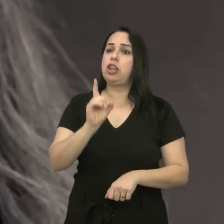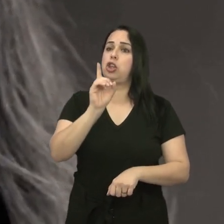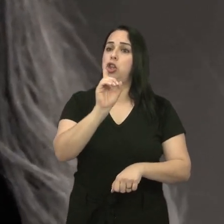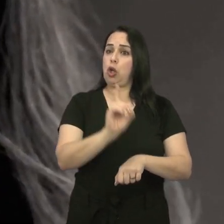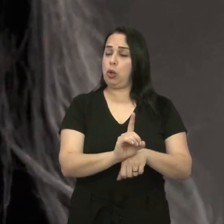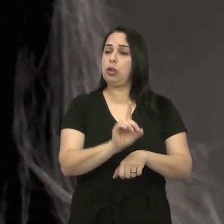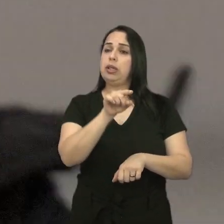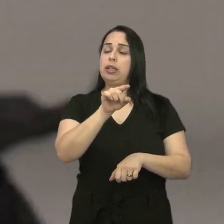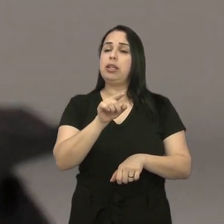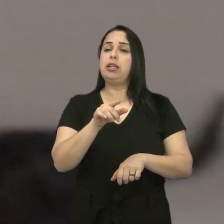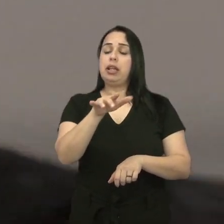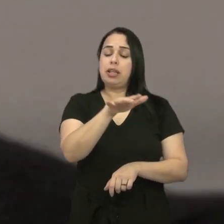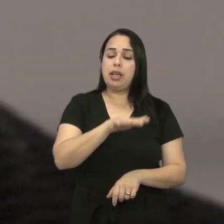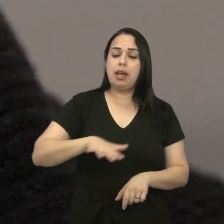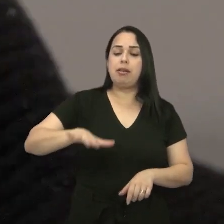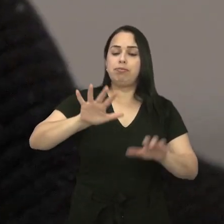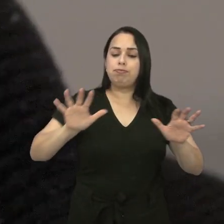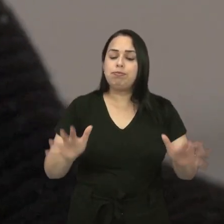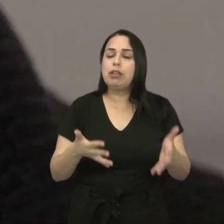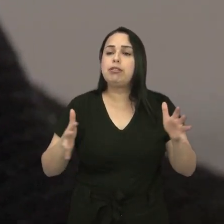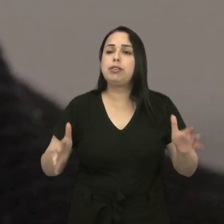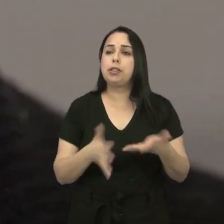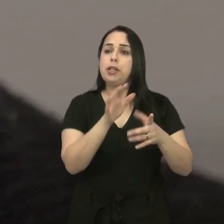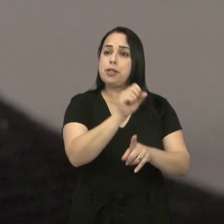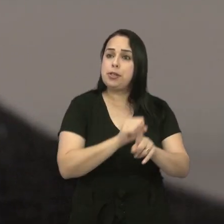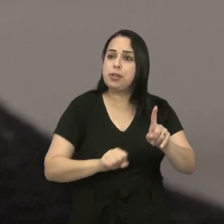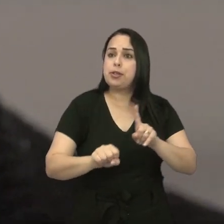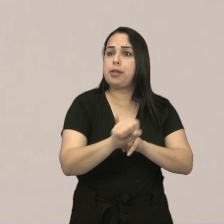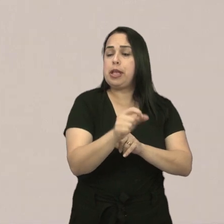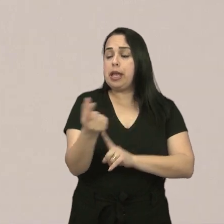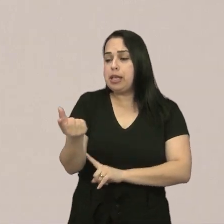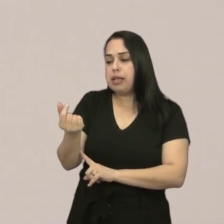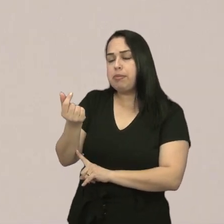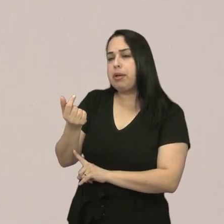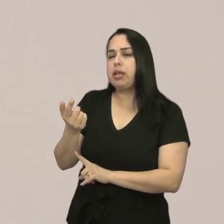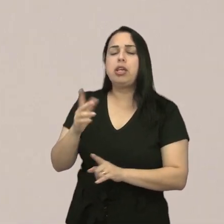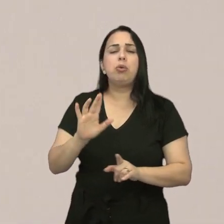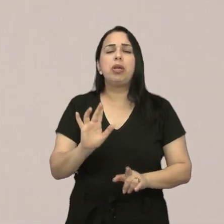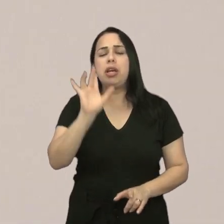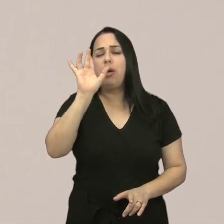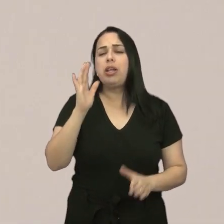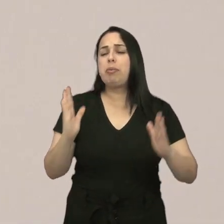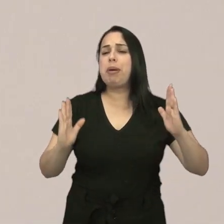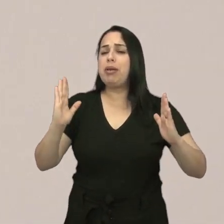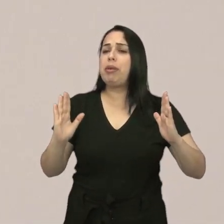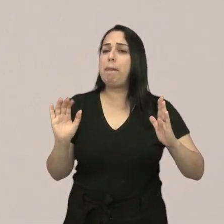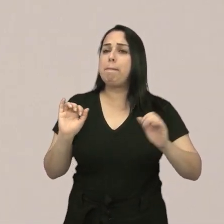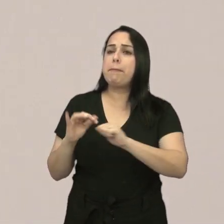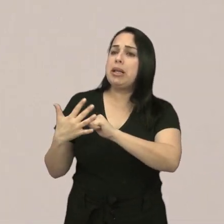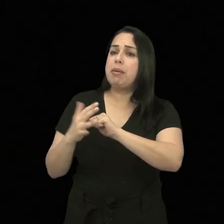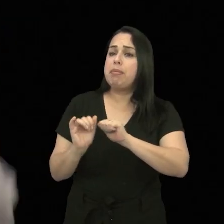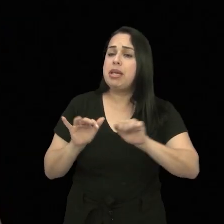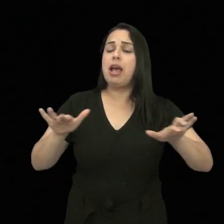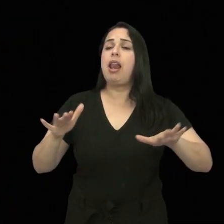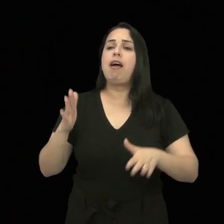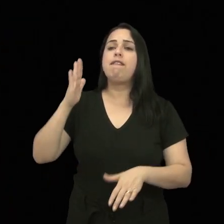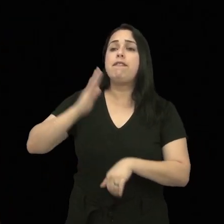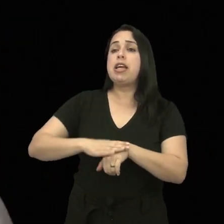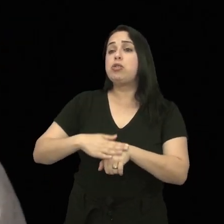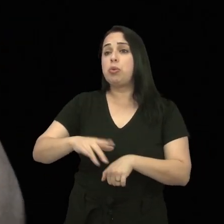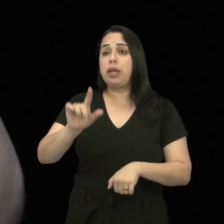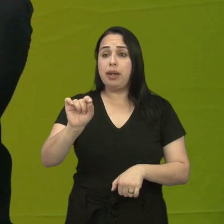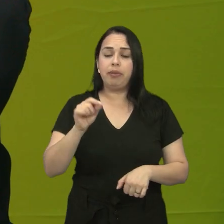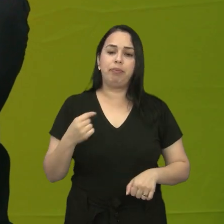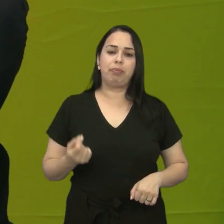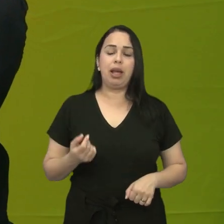empreendimentos socioculturais e socioambientais e quais as soluções que elas encontraram durante a pandemia, por que isso legal. Pandemina. Aí teve uma exposição linda no